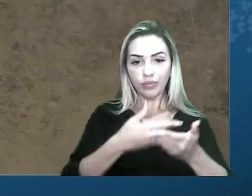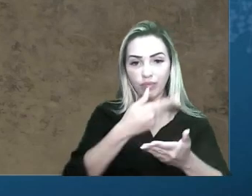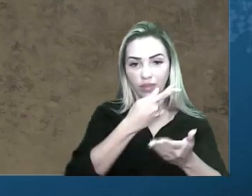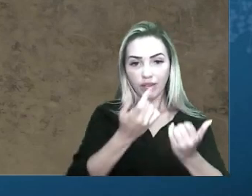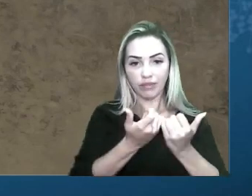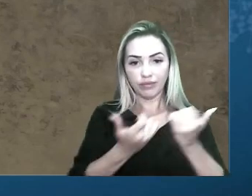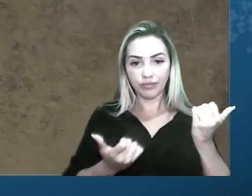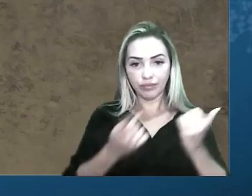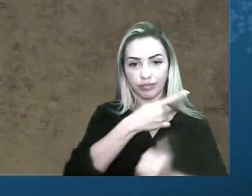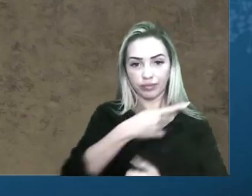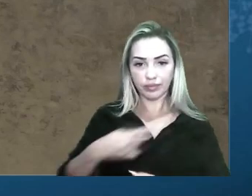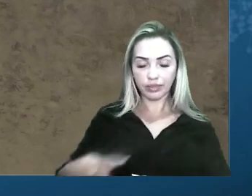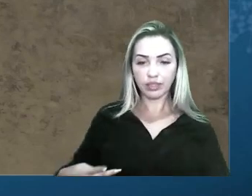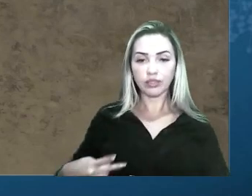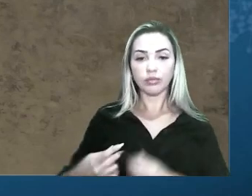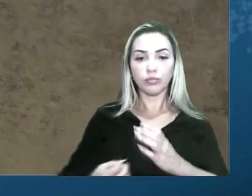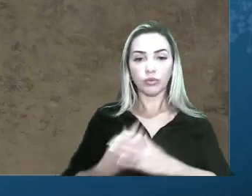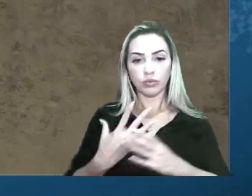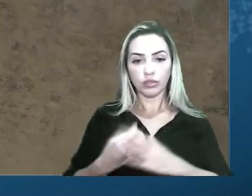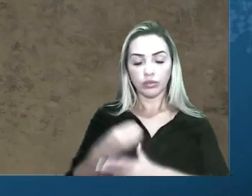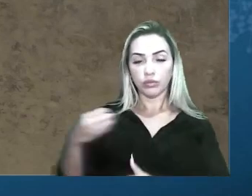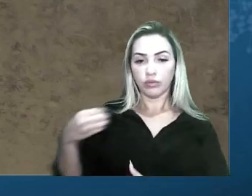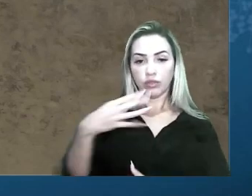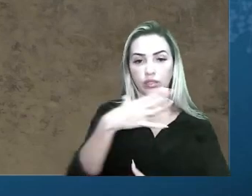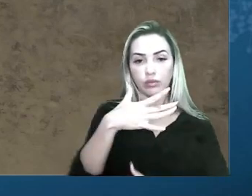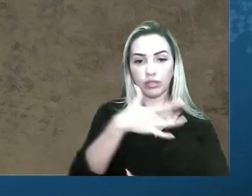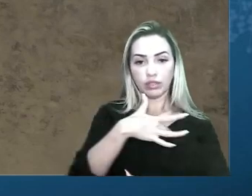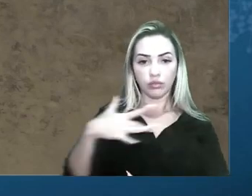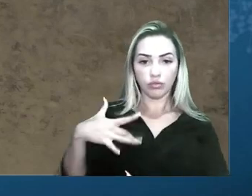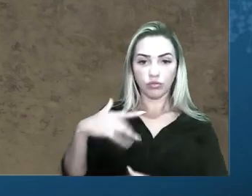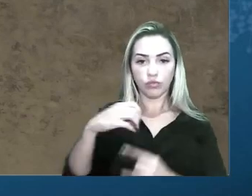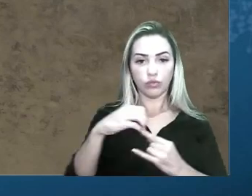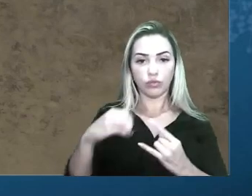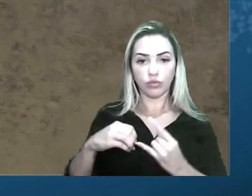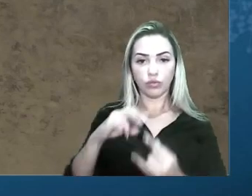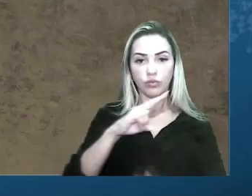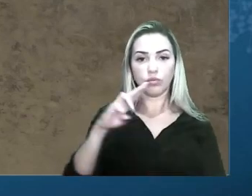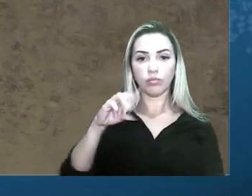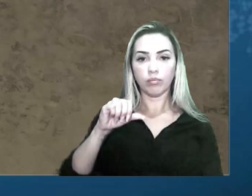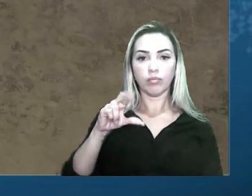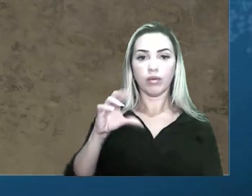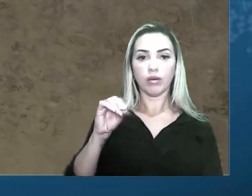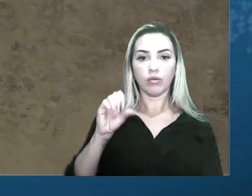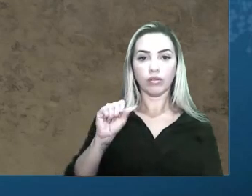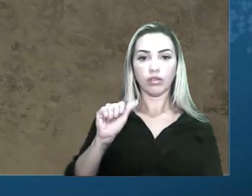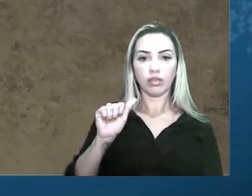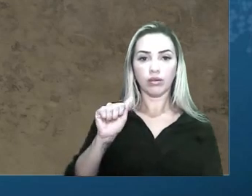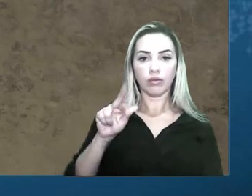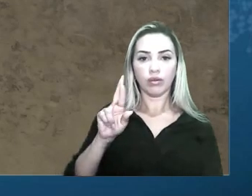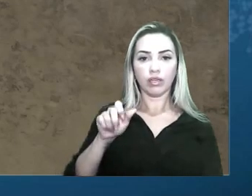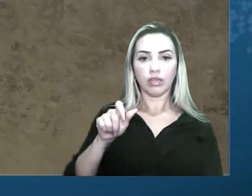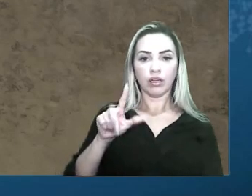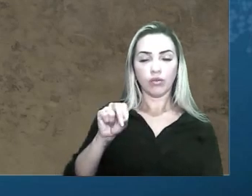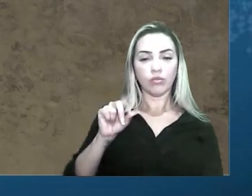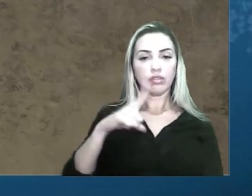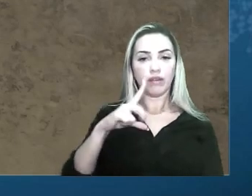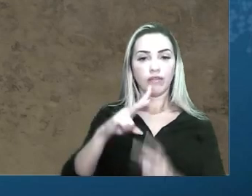e Inovação em Saúde da Fiocruz, Marcos Aurélio Krieger, que entrará